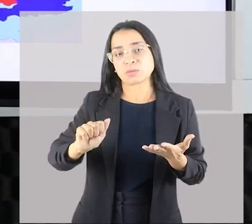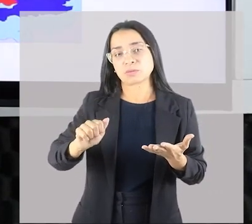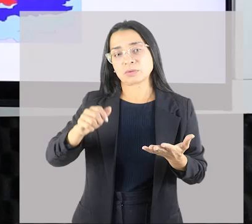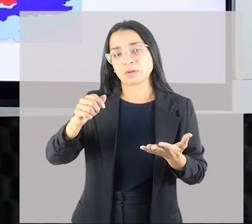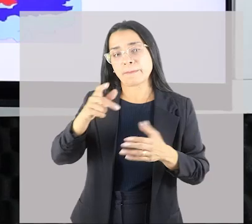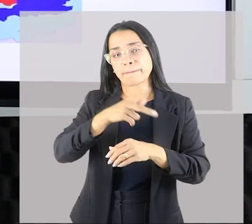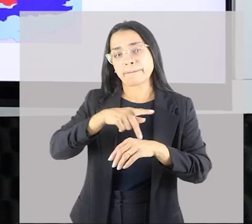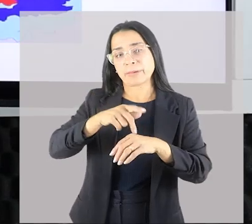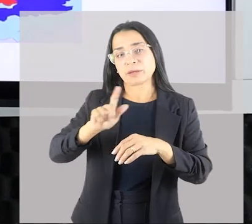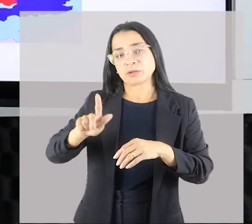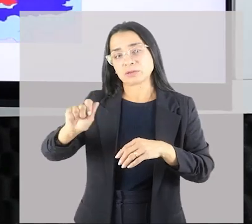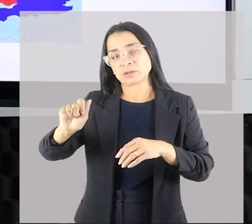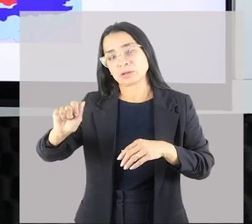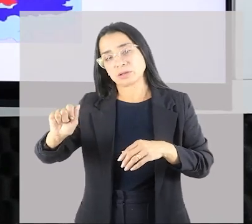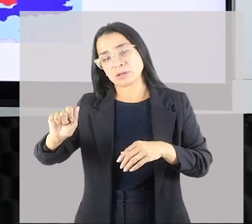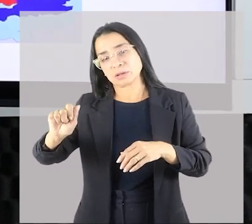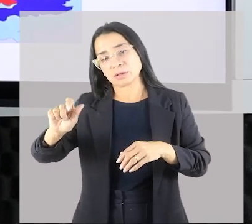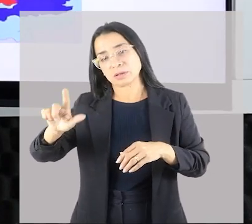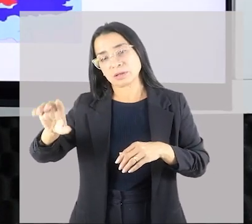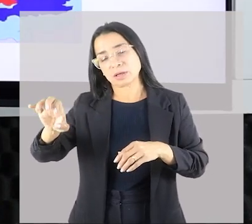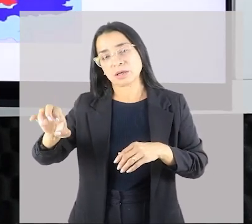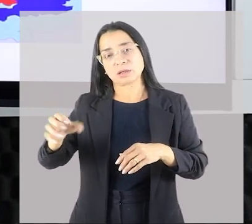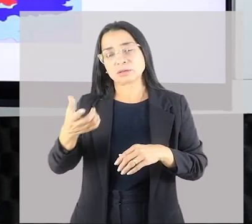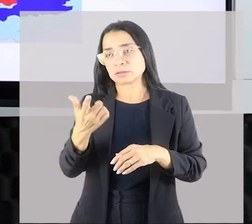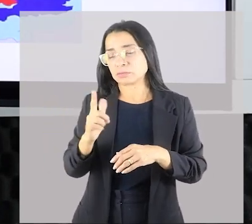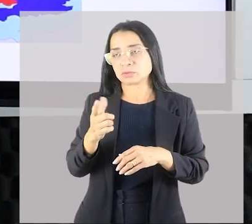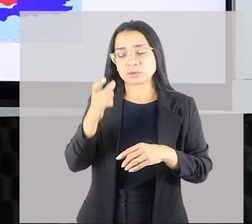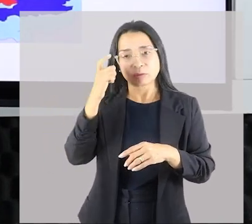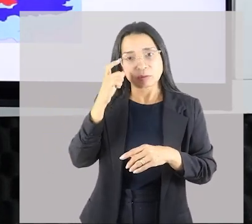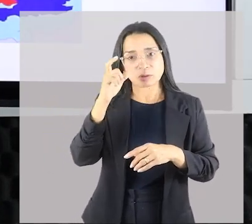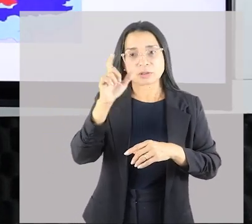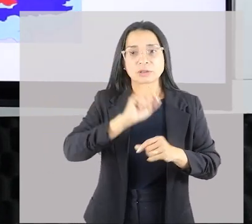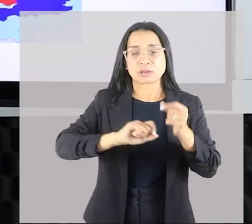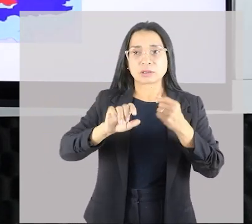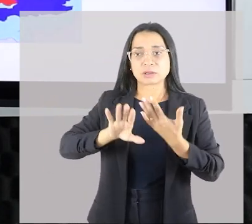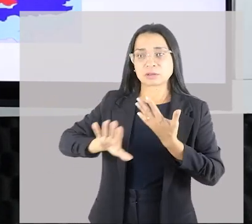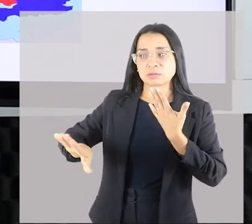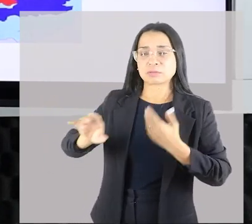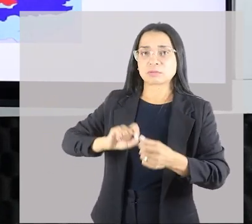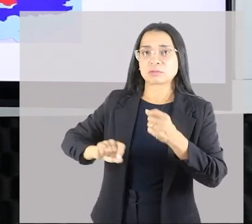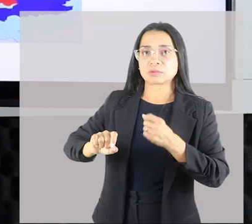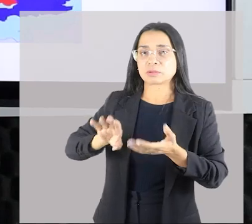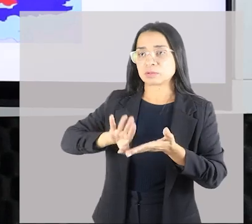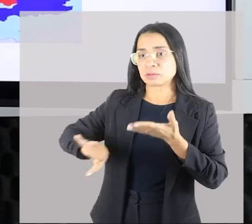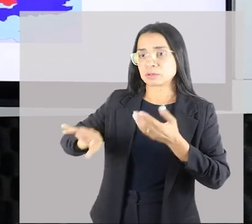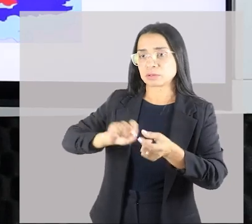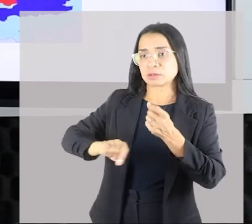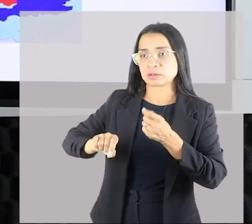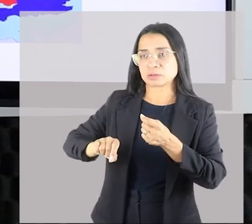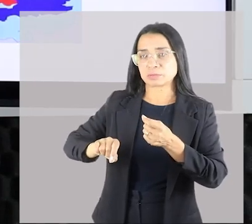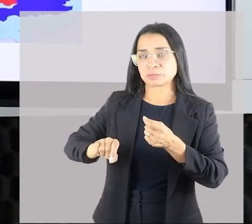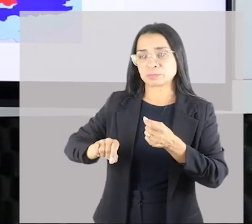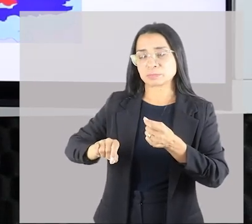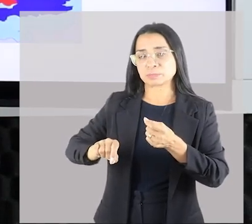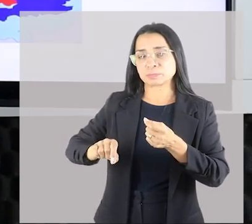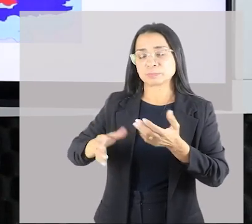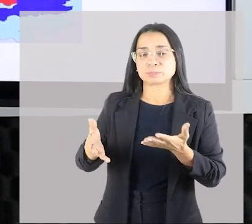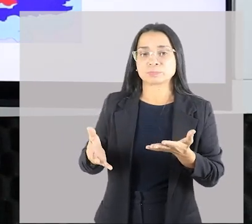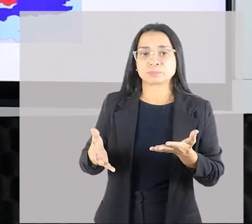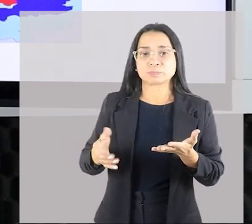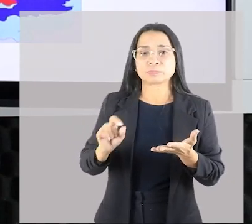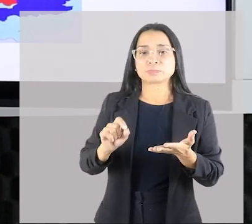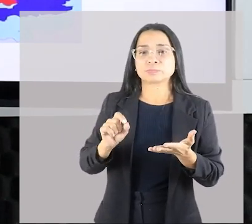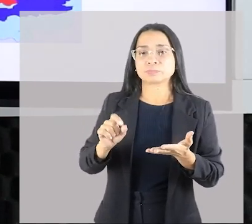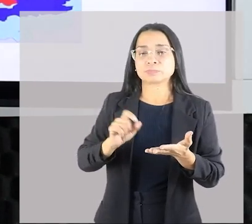Gales, mas principalmente Irlanda do Norte, não tinham o interesse de sair da União Europeia. Então,